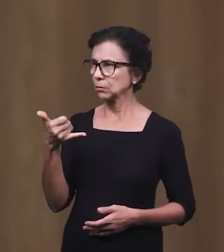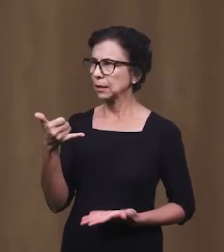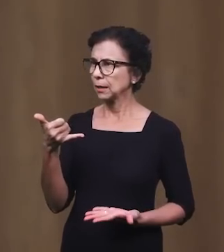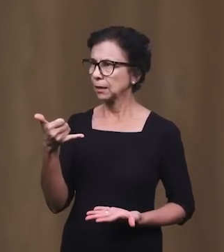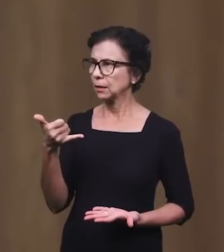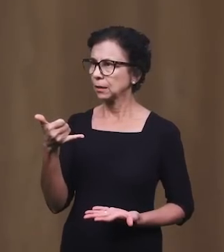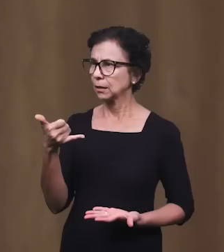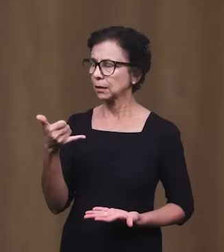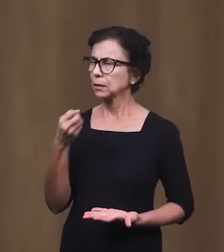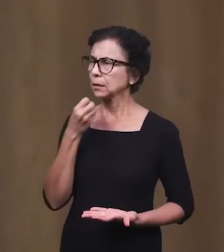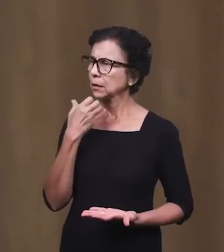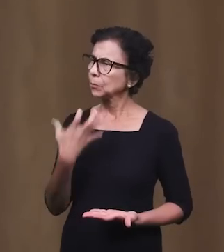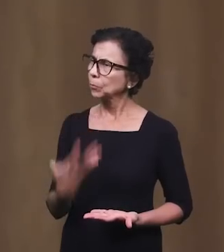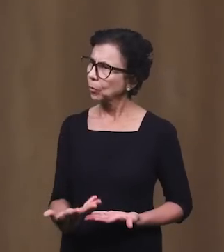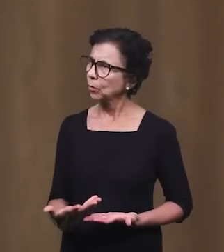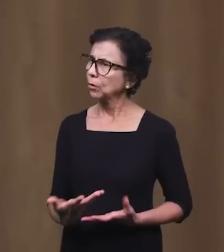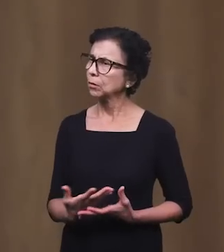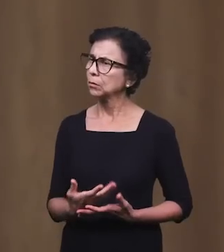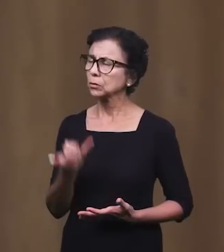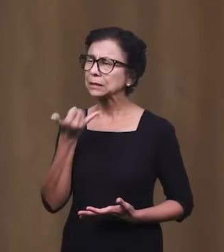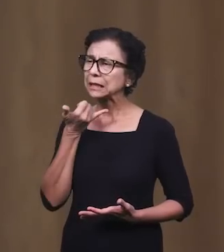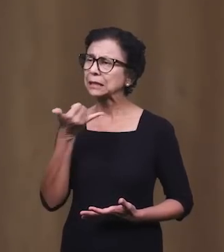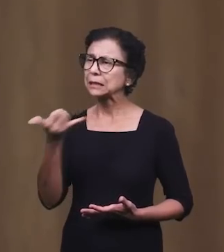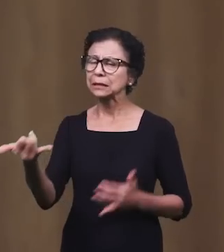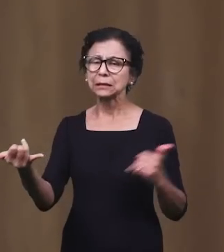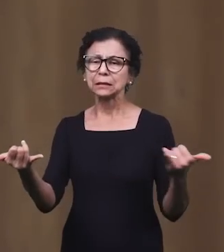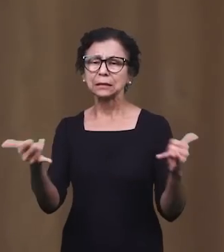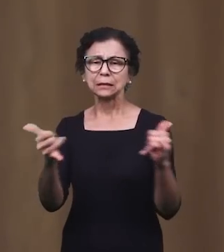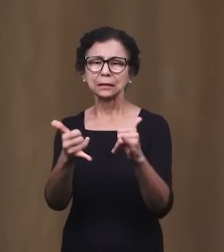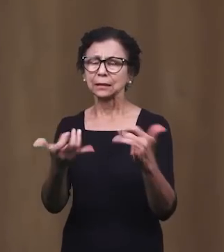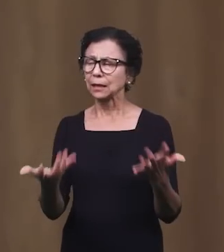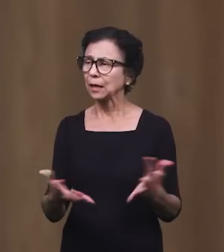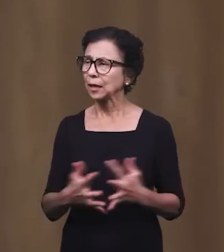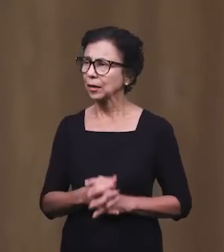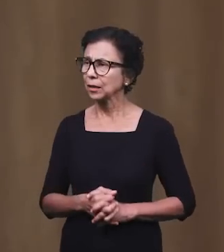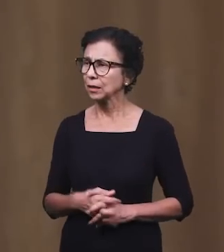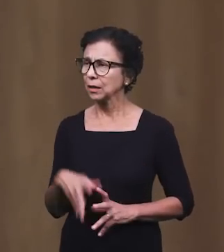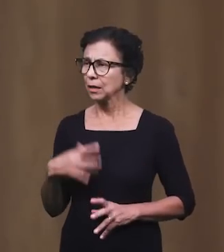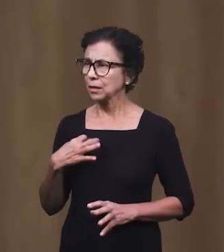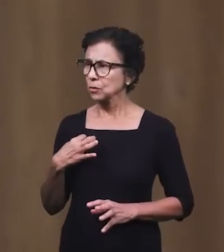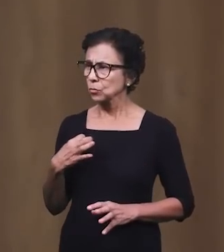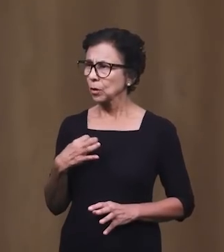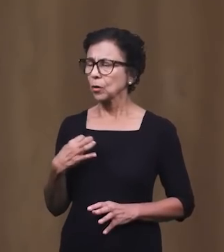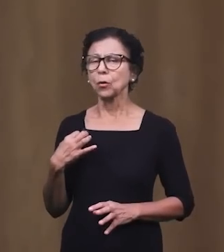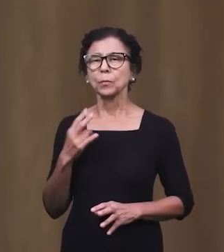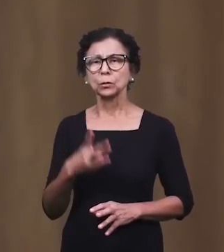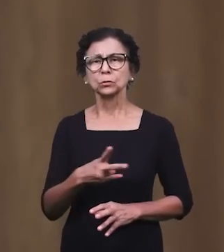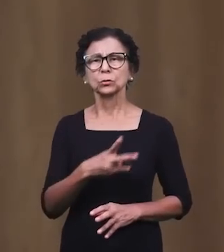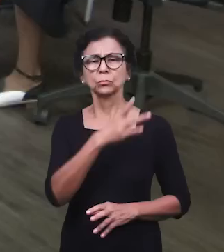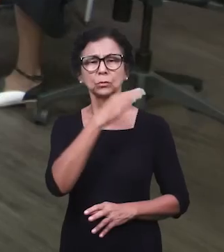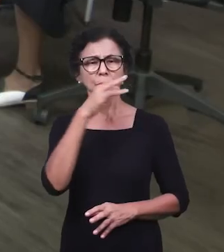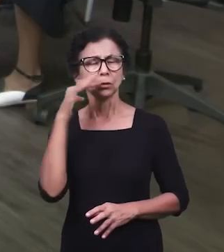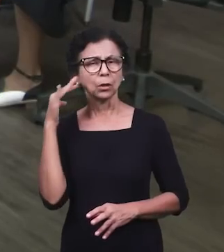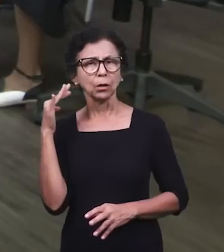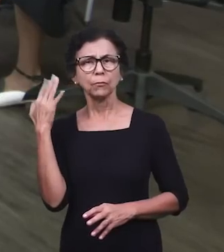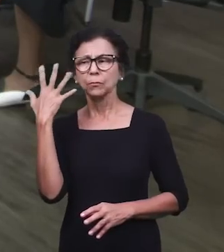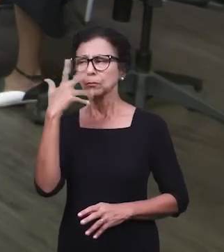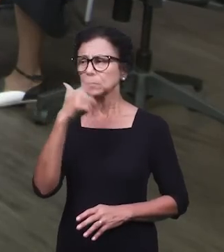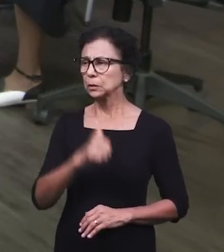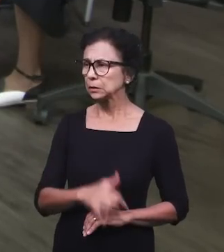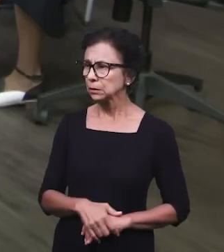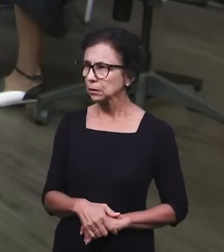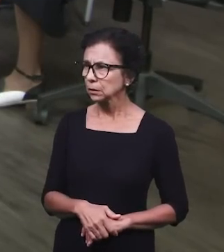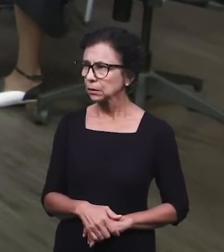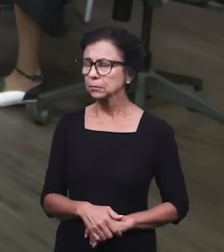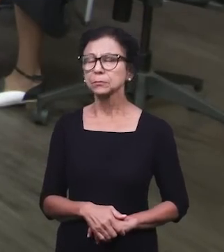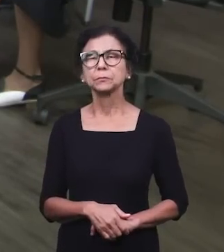ama, consegue trabalhar, a sua roupa não ficou feia do dia para a noite, continua bonita, continua nova.